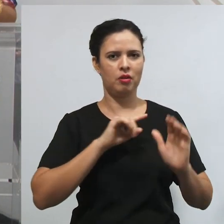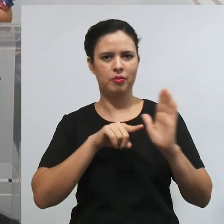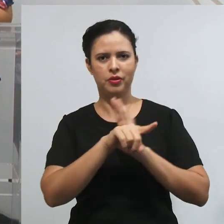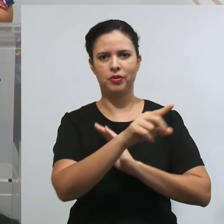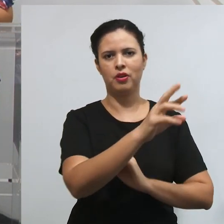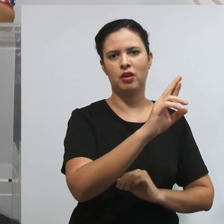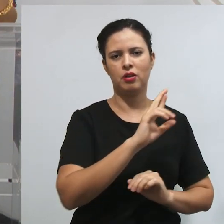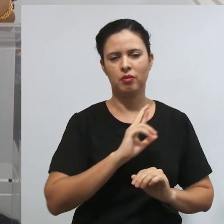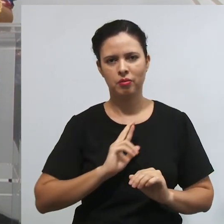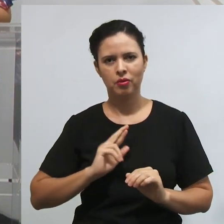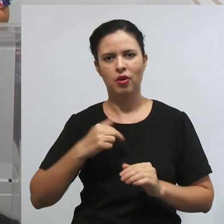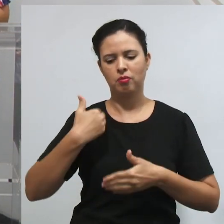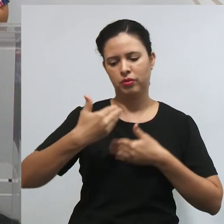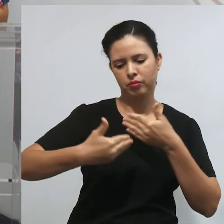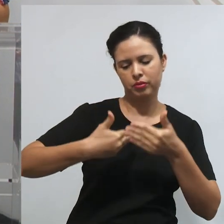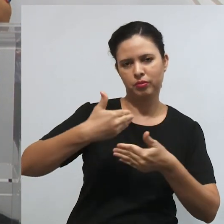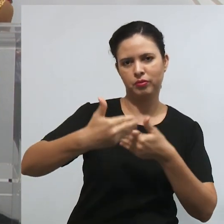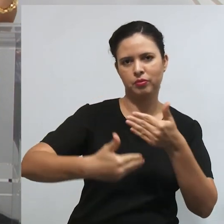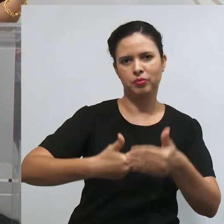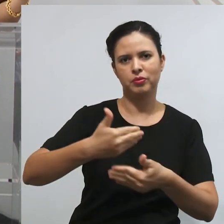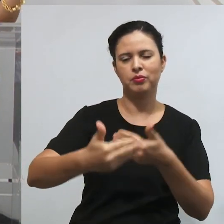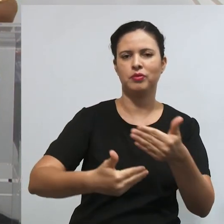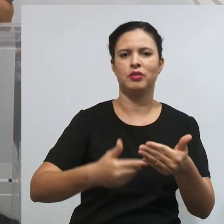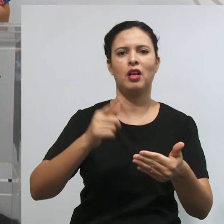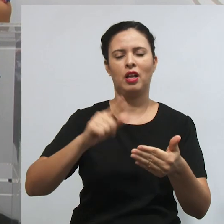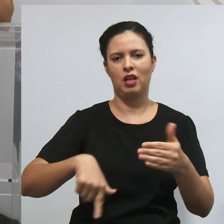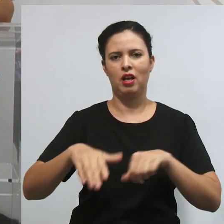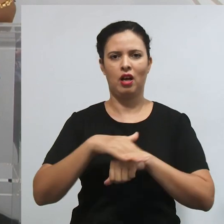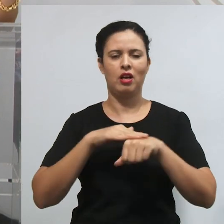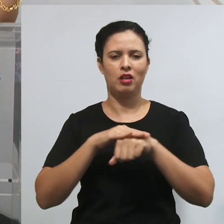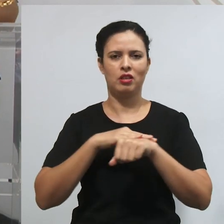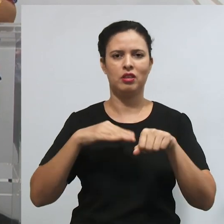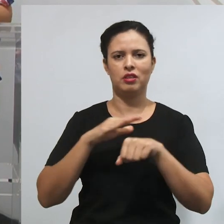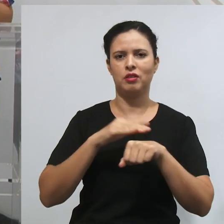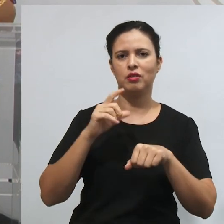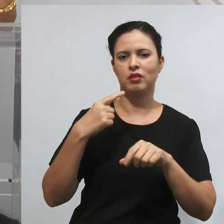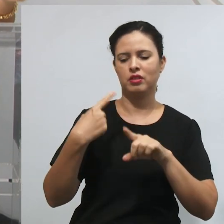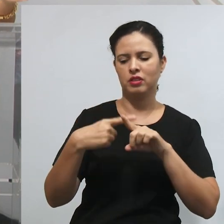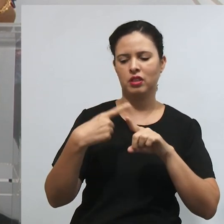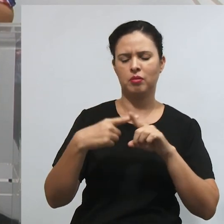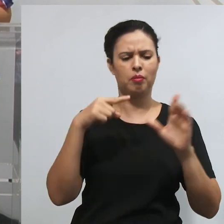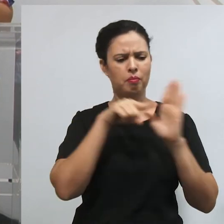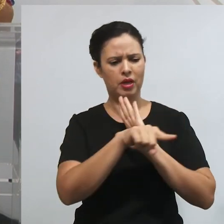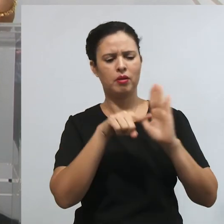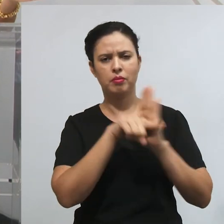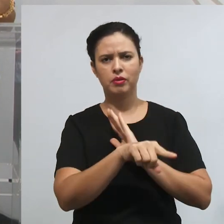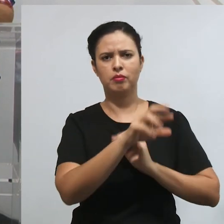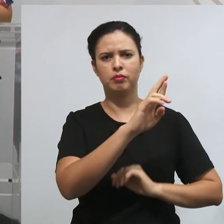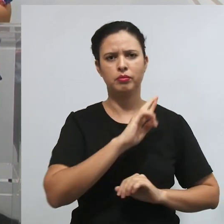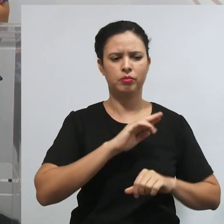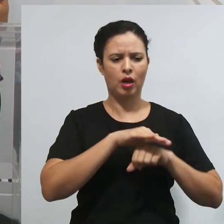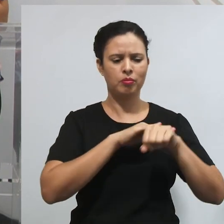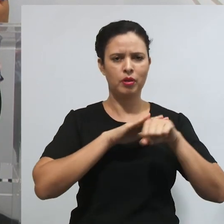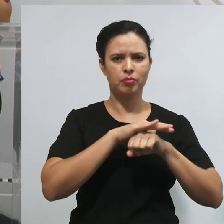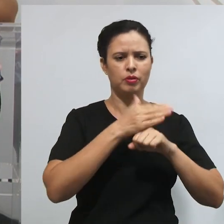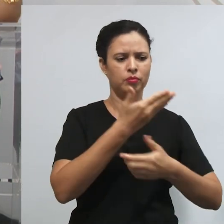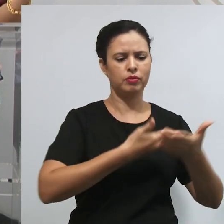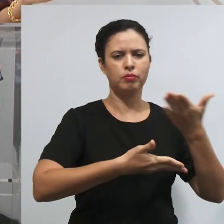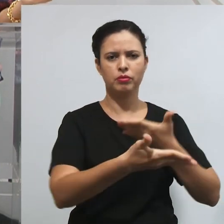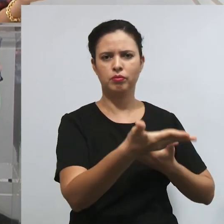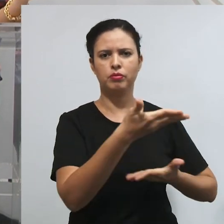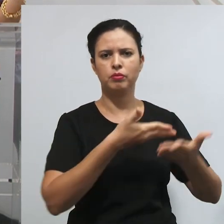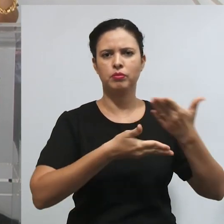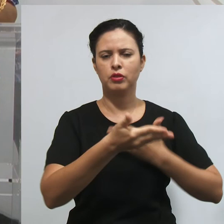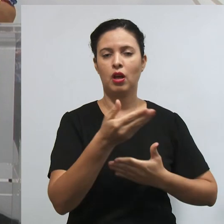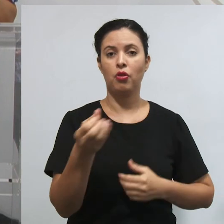aí, né, é a dialética da coisa. Eu volto a dizer, a dialética. Por quê? Porque você vai estar sempre perguntando e tendo resposta. E com as respostas, a gente tem